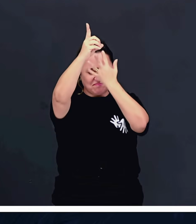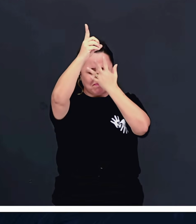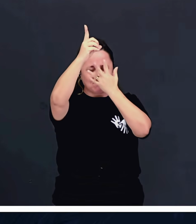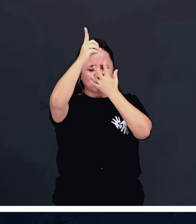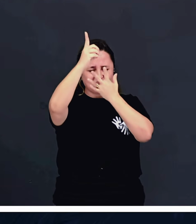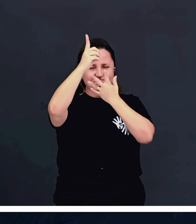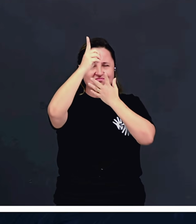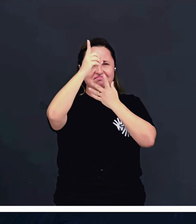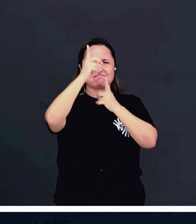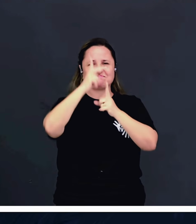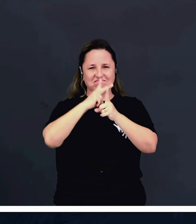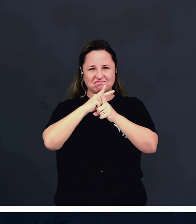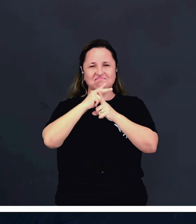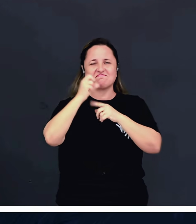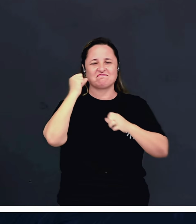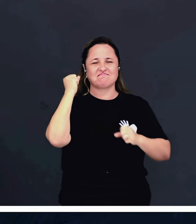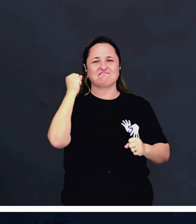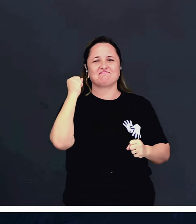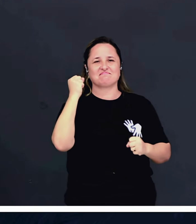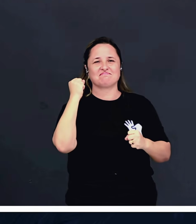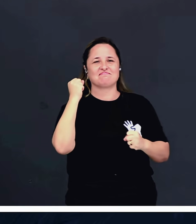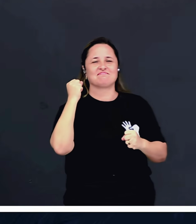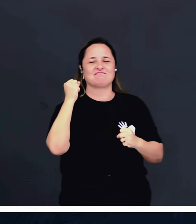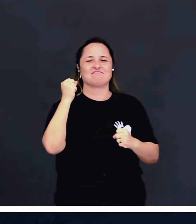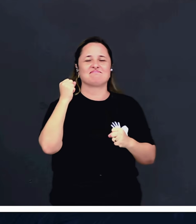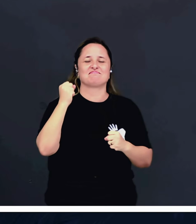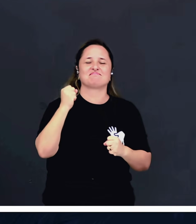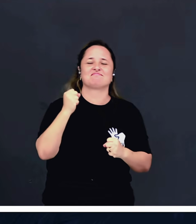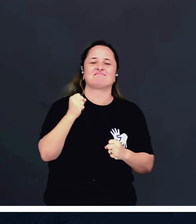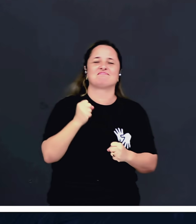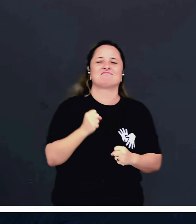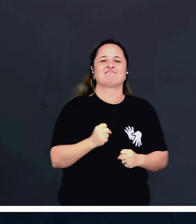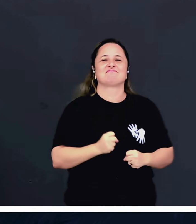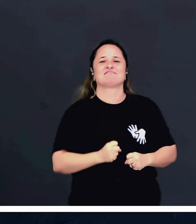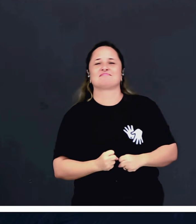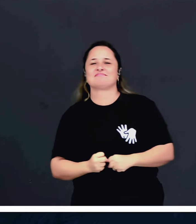teu favor eu vou alcançar.